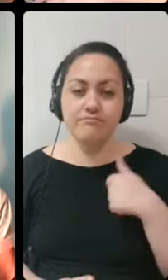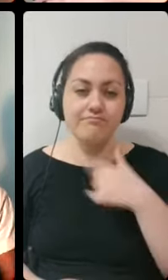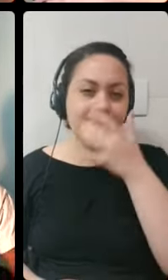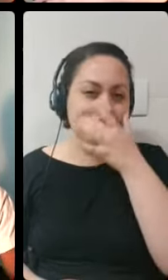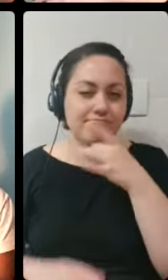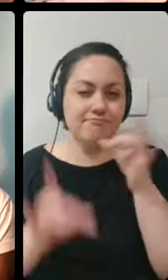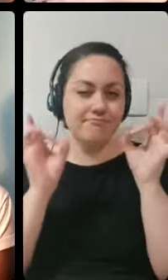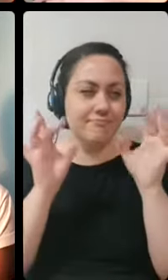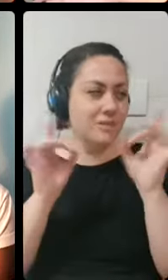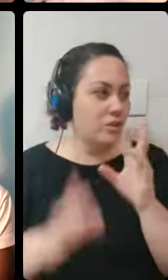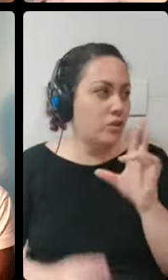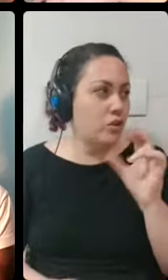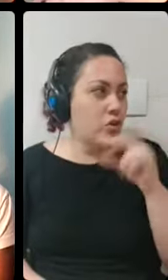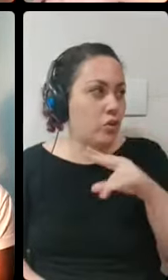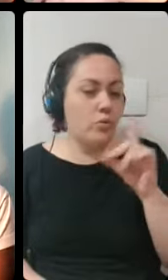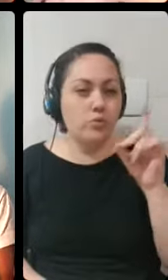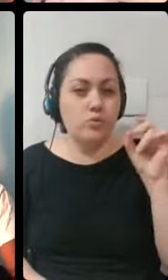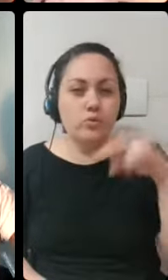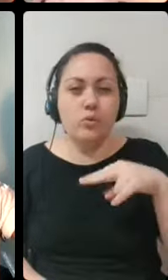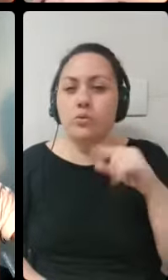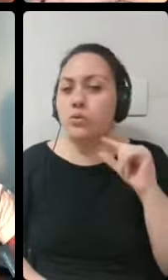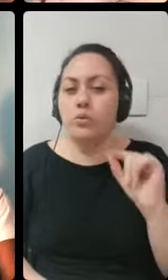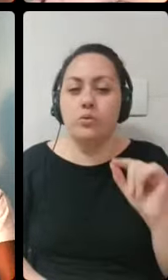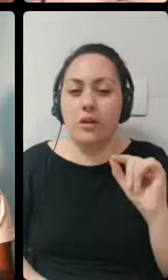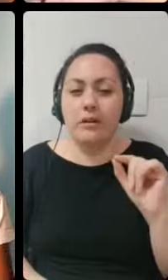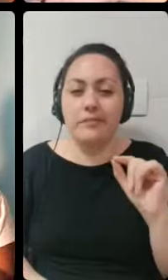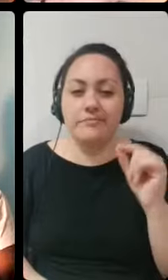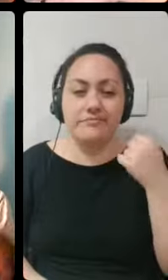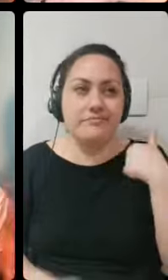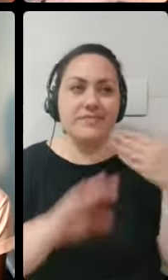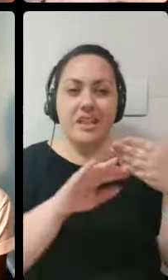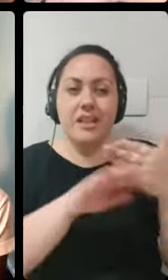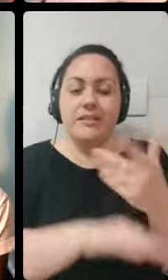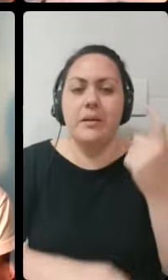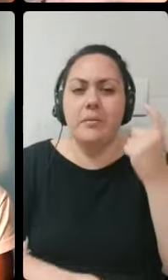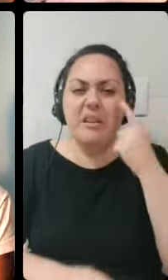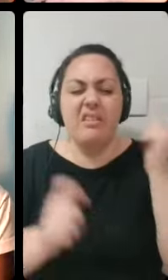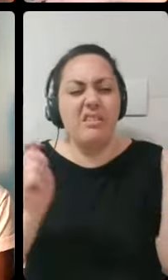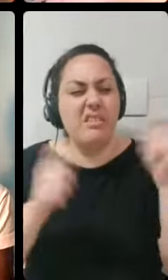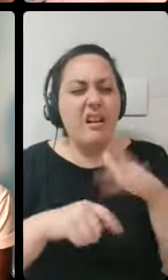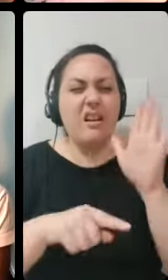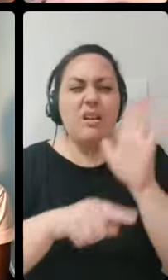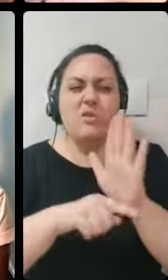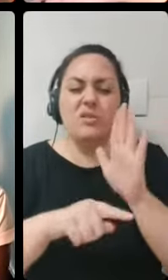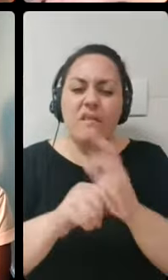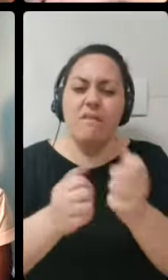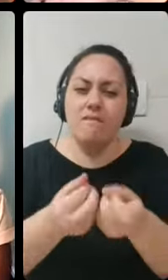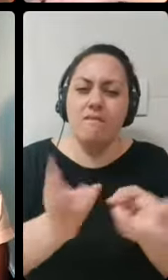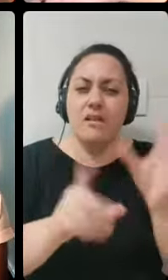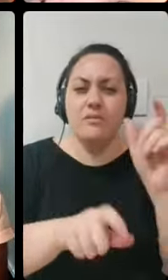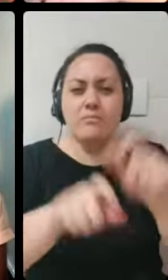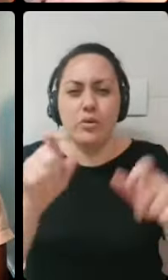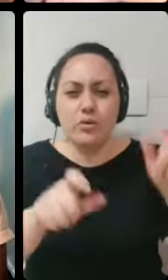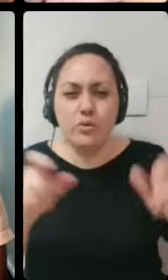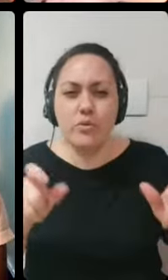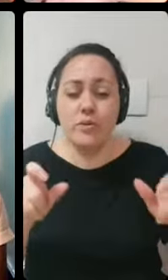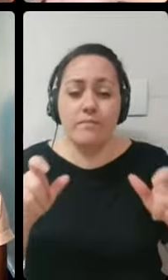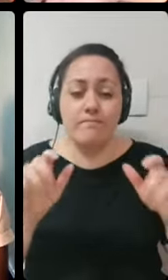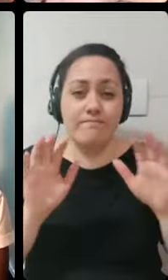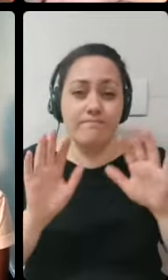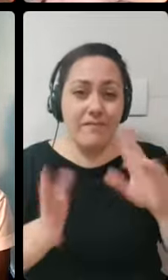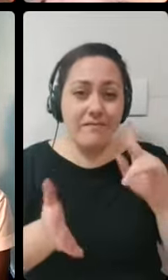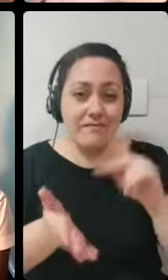gente entra com uma mentalidade, talvez, assim. Ah, eu acho que a gente vai poder ajudar muito outras pessoas, né? Mas acho que a gente aprende